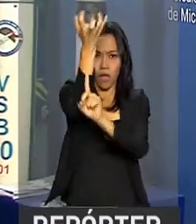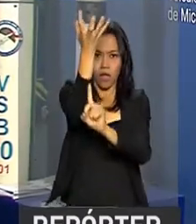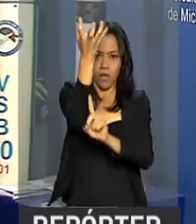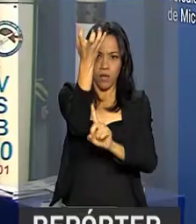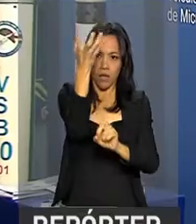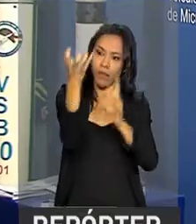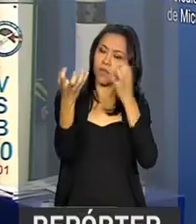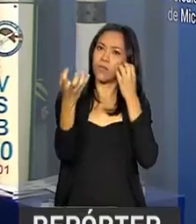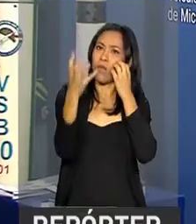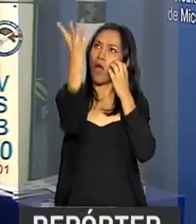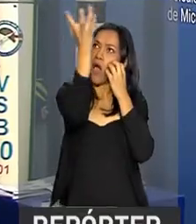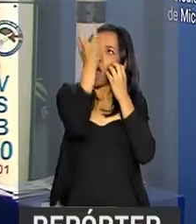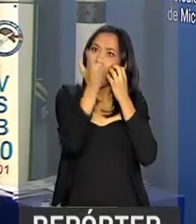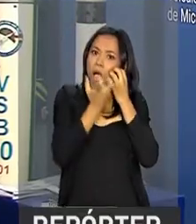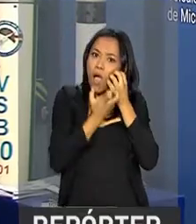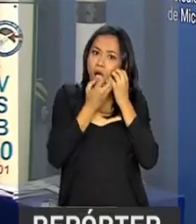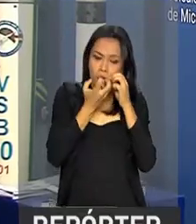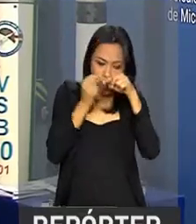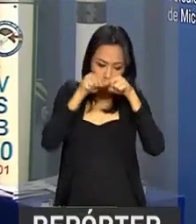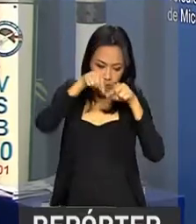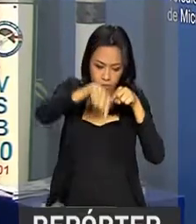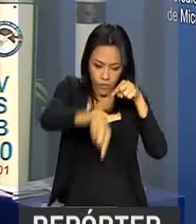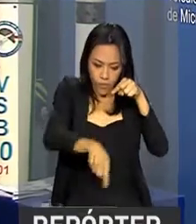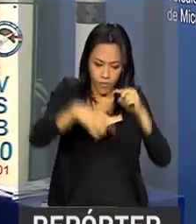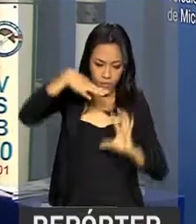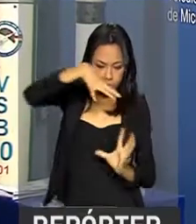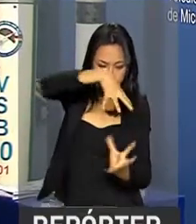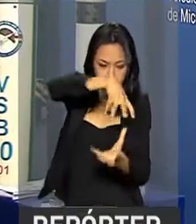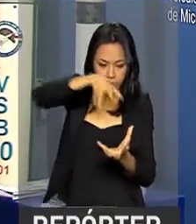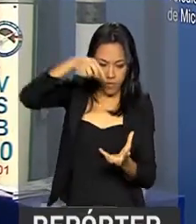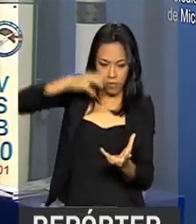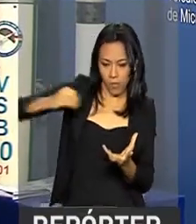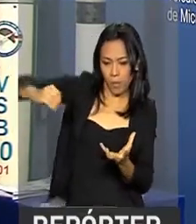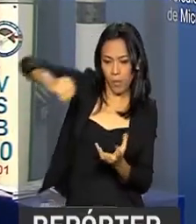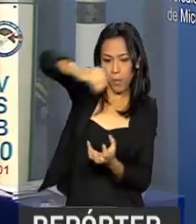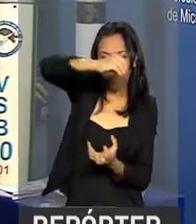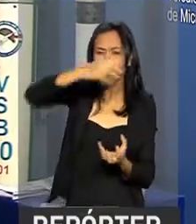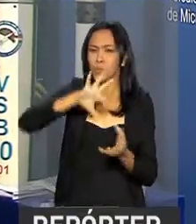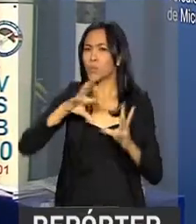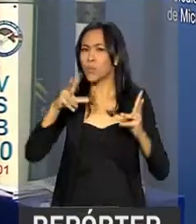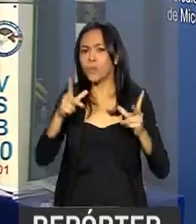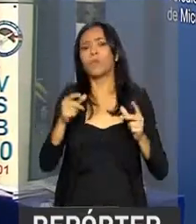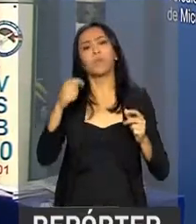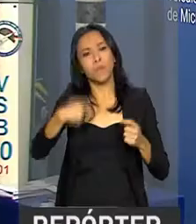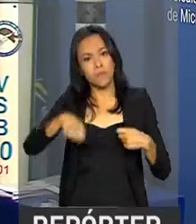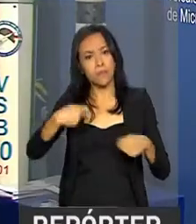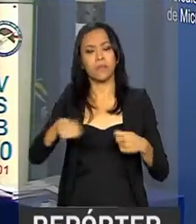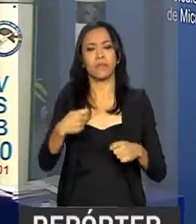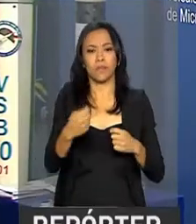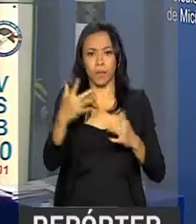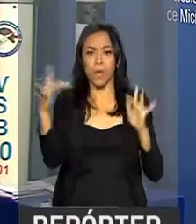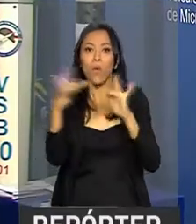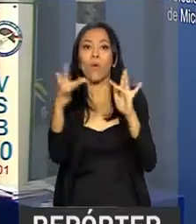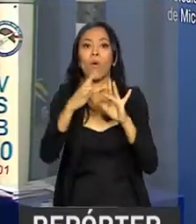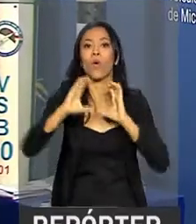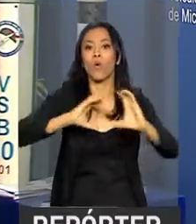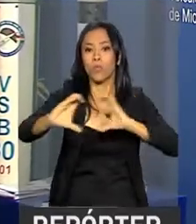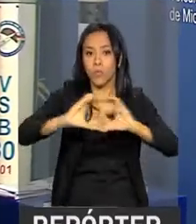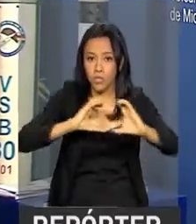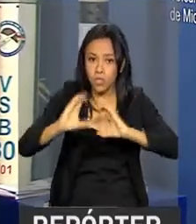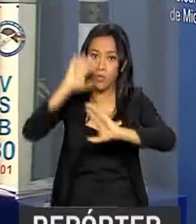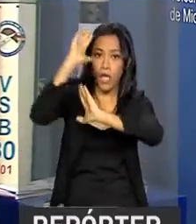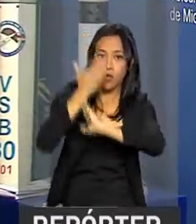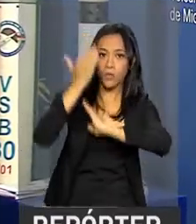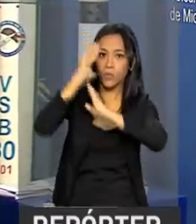navegação, tem observação da Terra, por exemplo, na questão do Google Earth, o Google Maps, e esses dois trabalham junto para nos